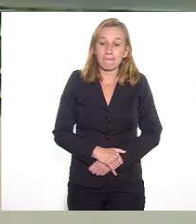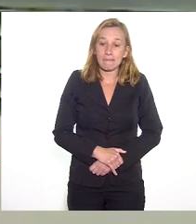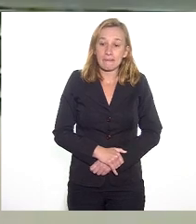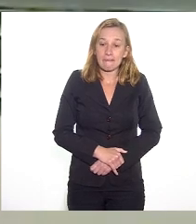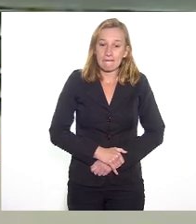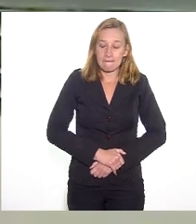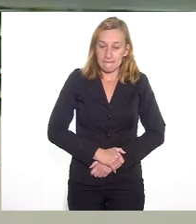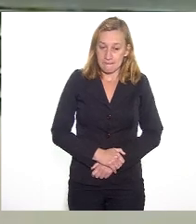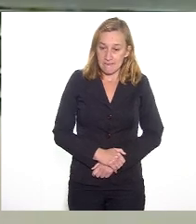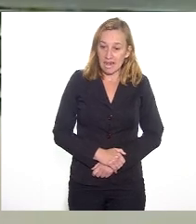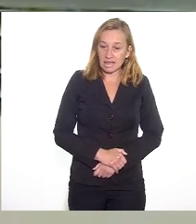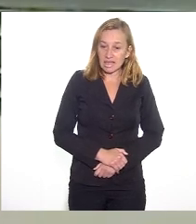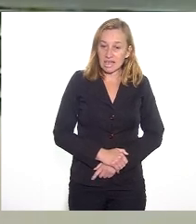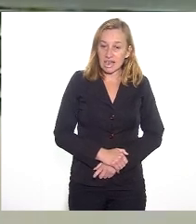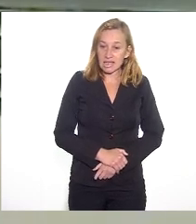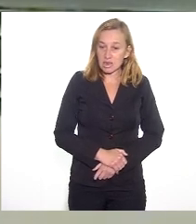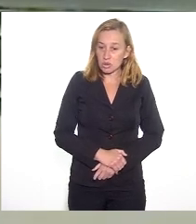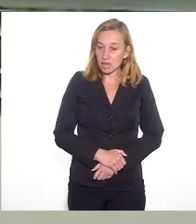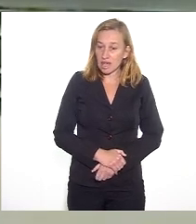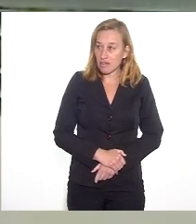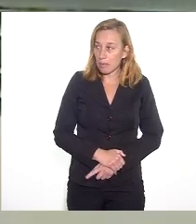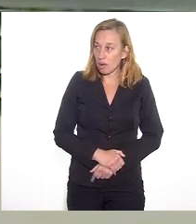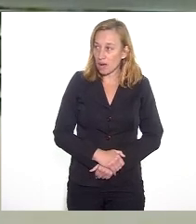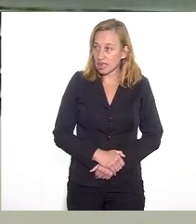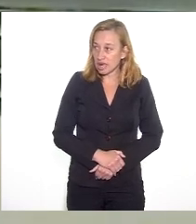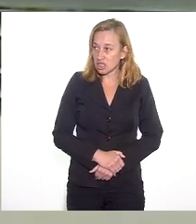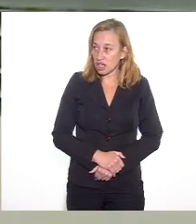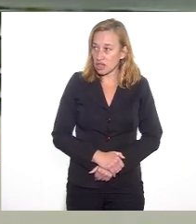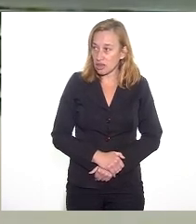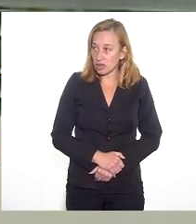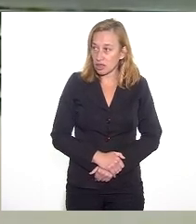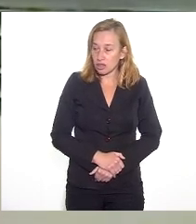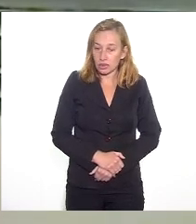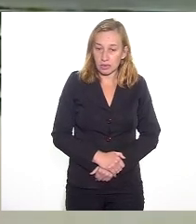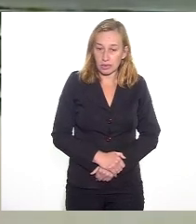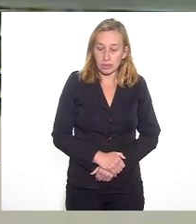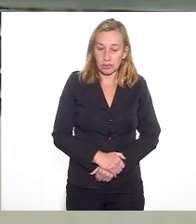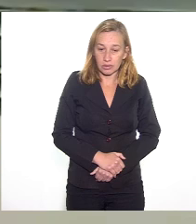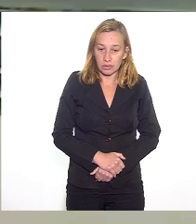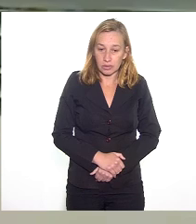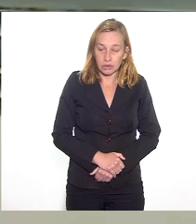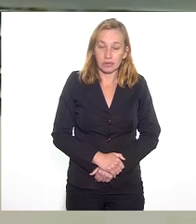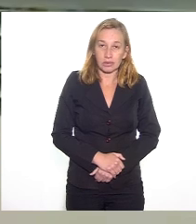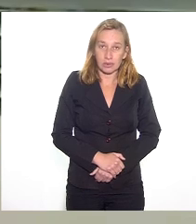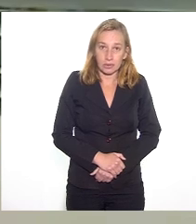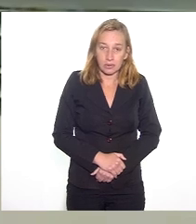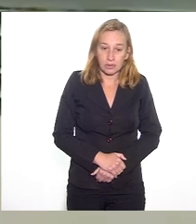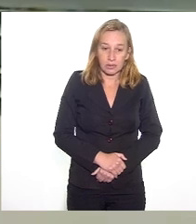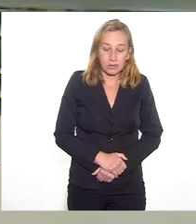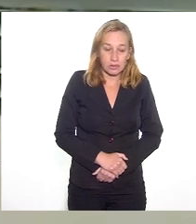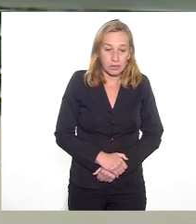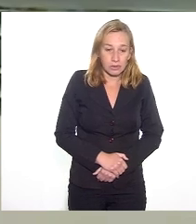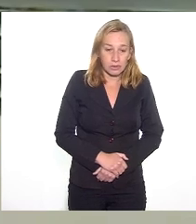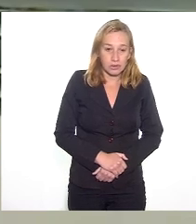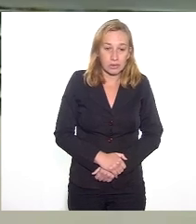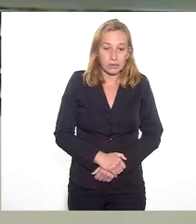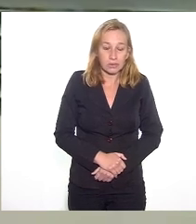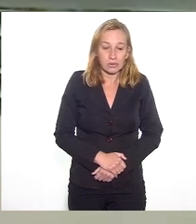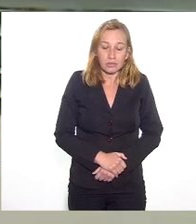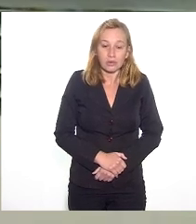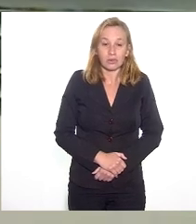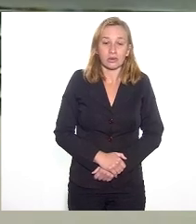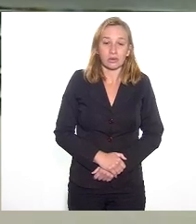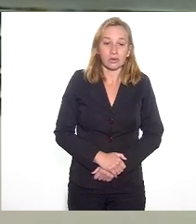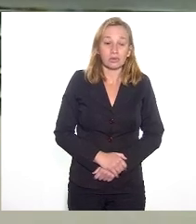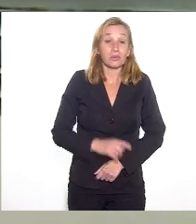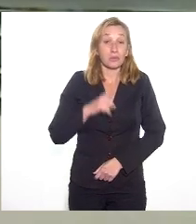um montante aproximado de 29 bilhões de reais. E o anexo de riscos fiscais